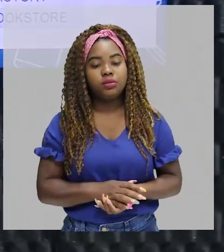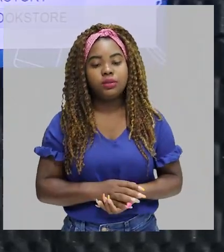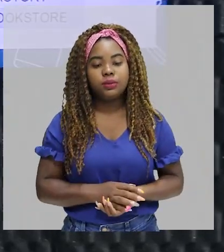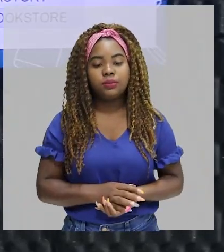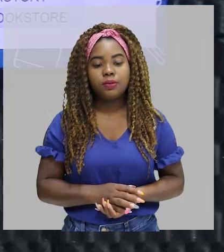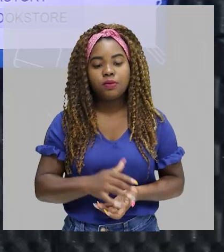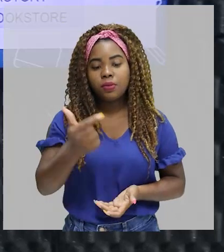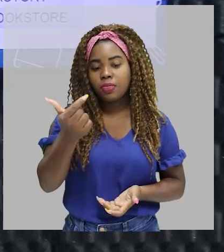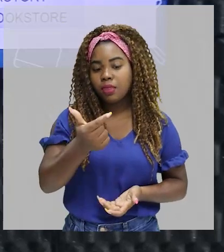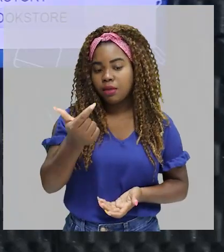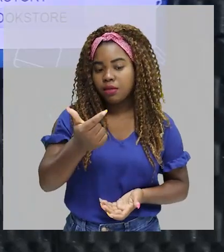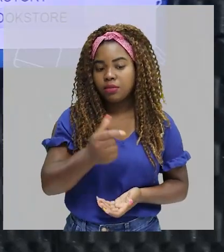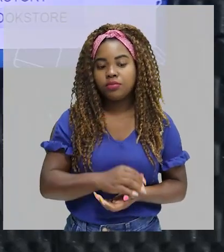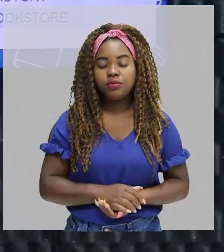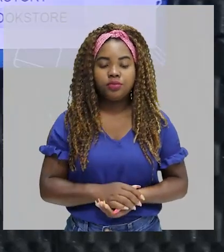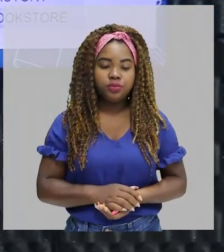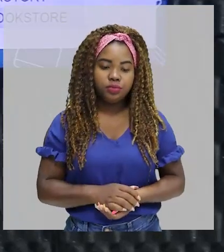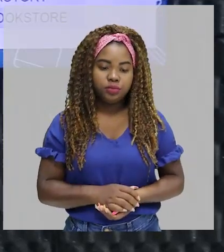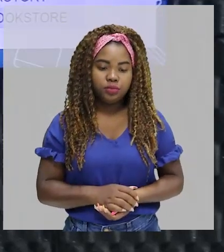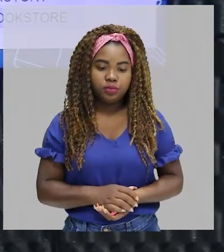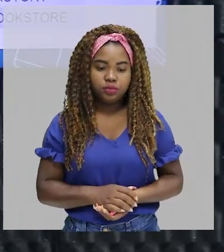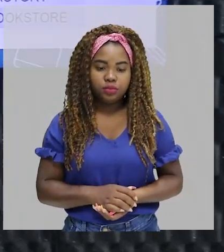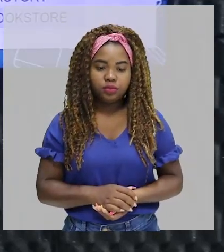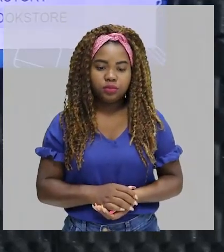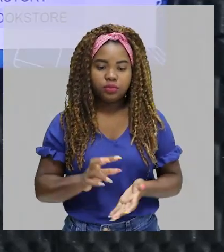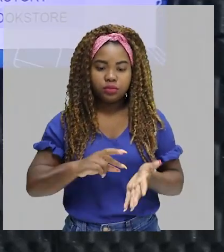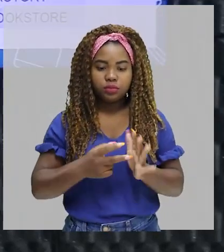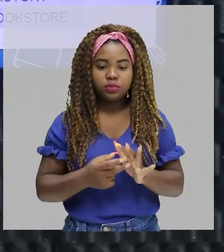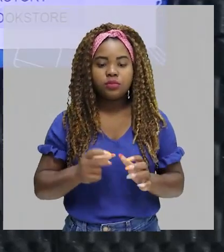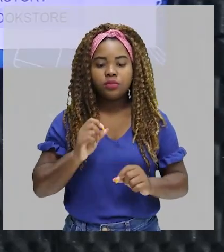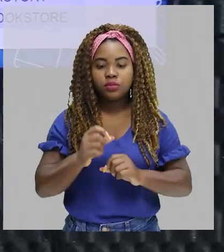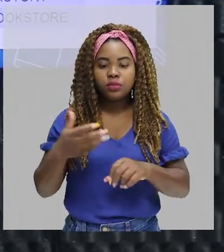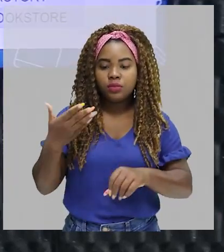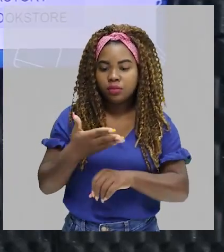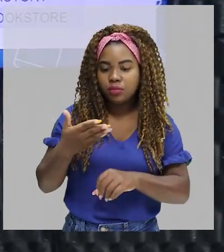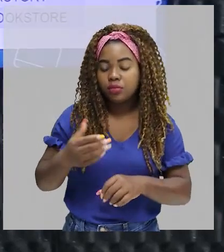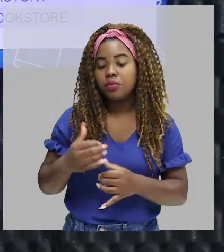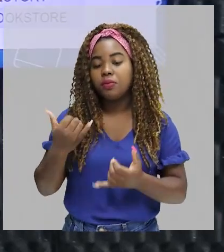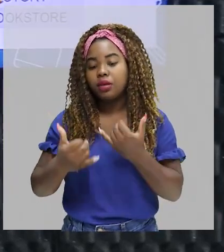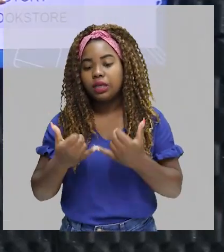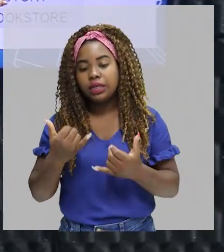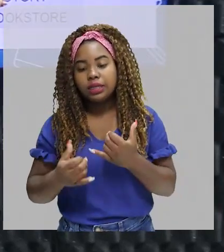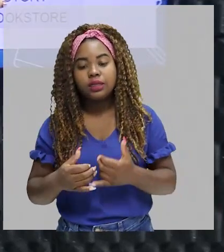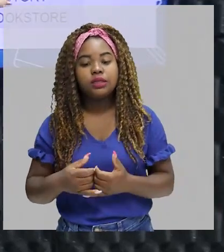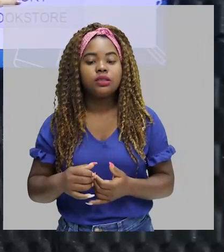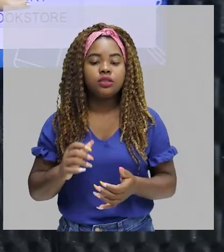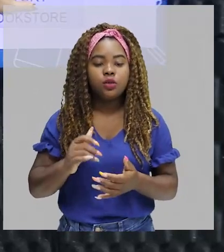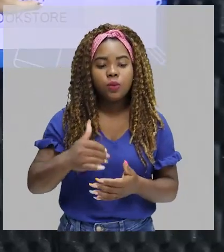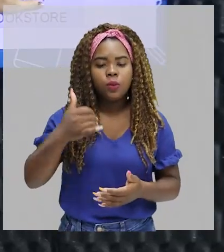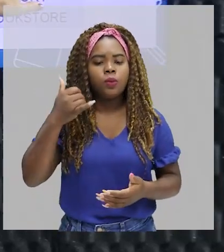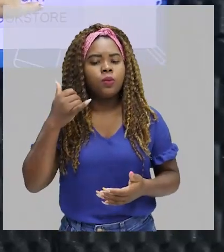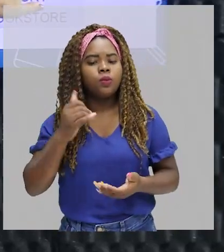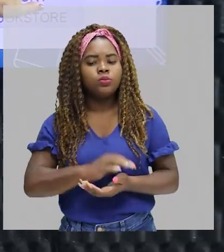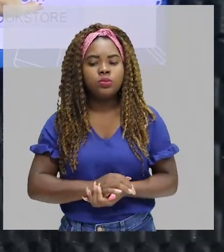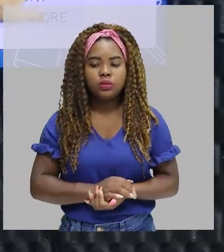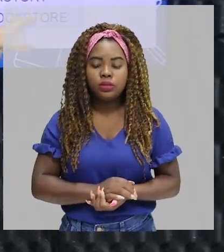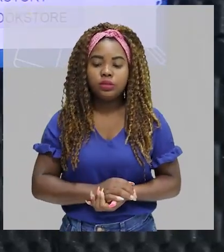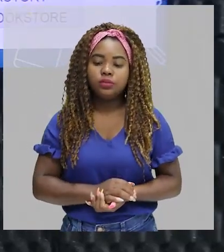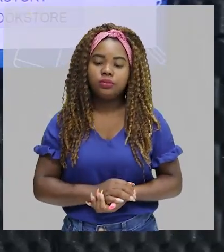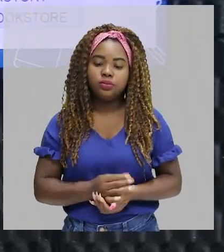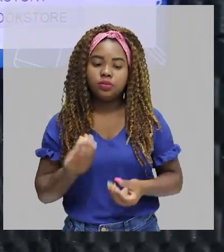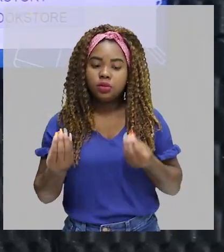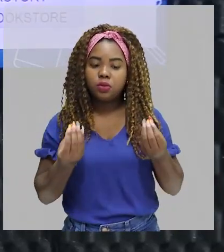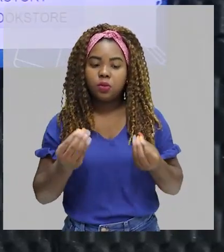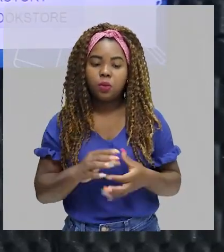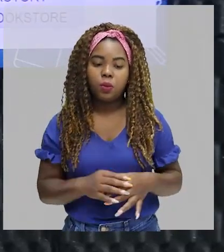Attend significa participar. Parece com atender. E atender em inglês, to answer.